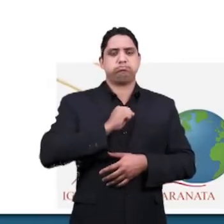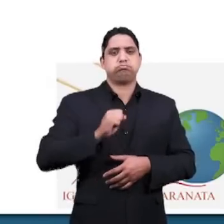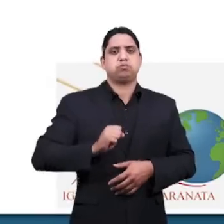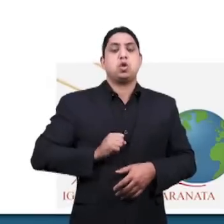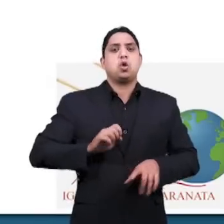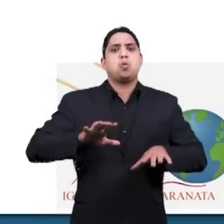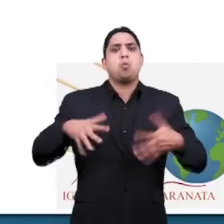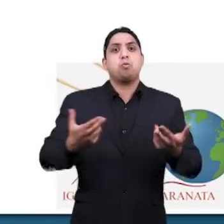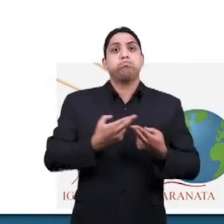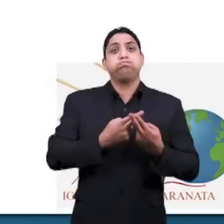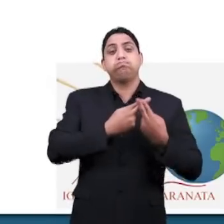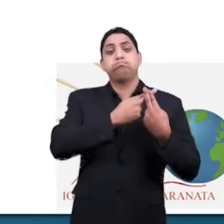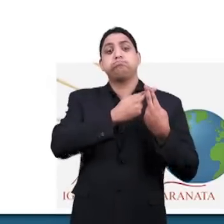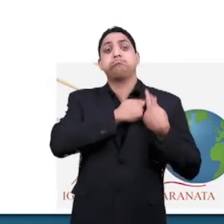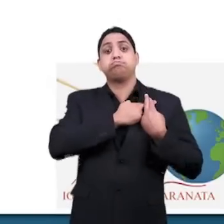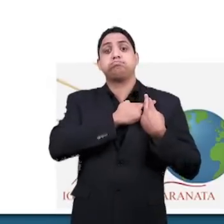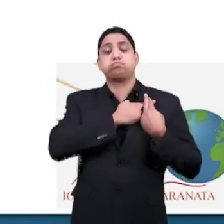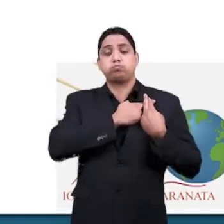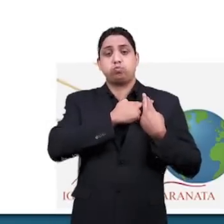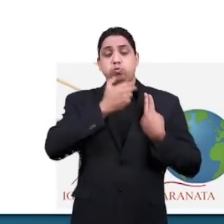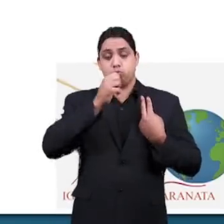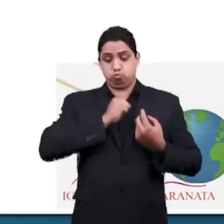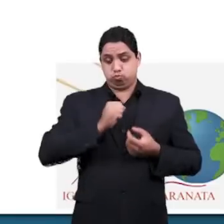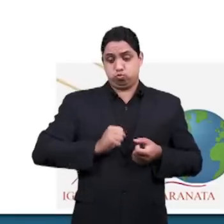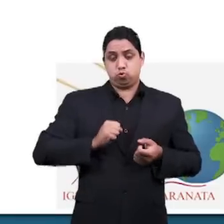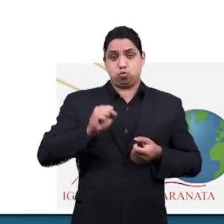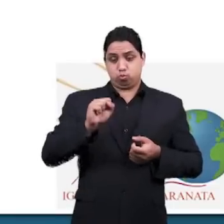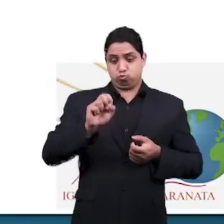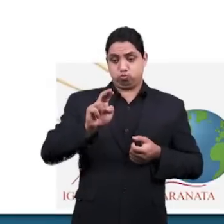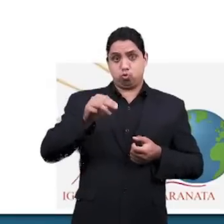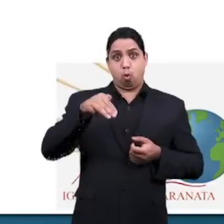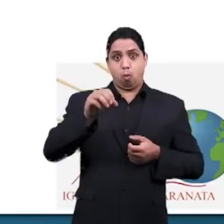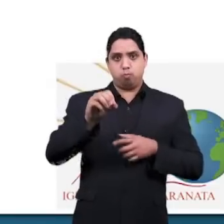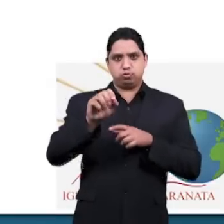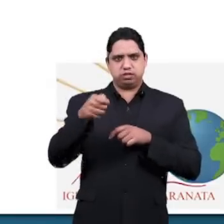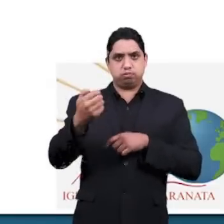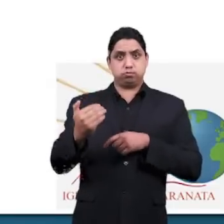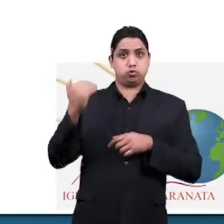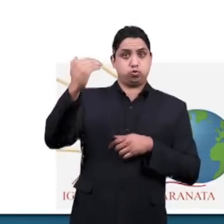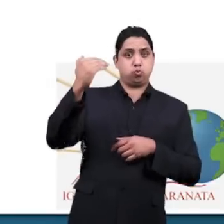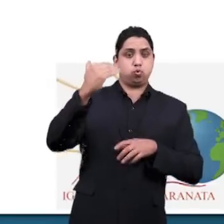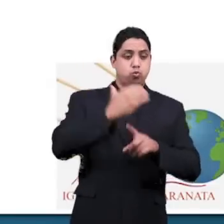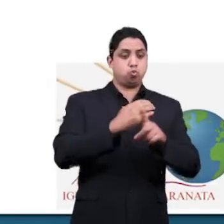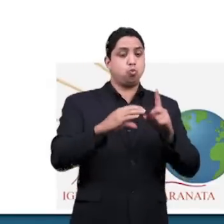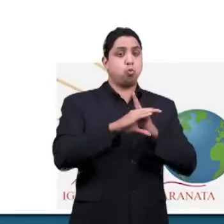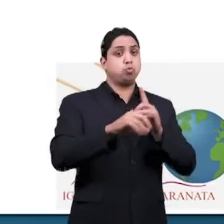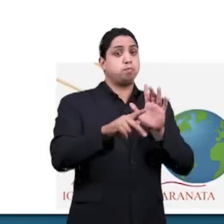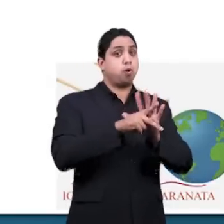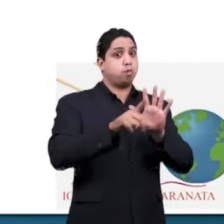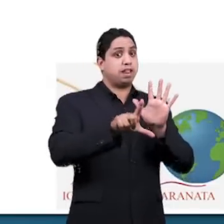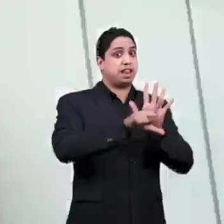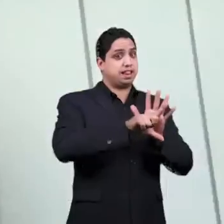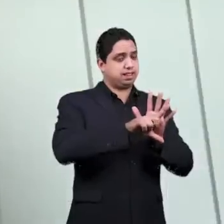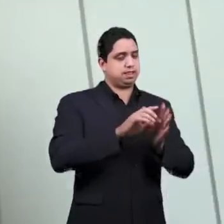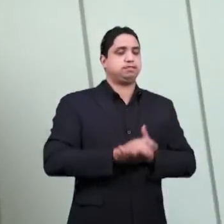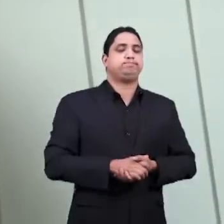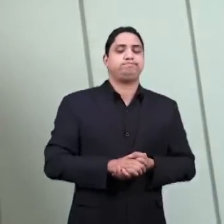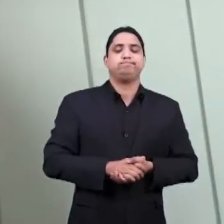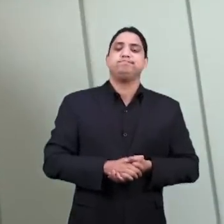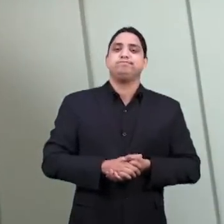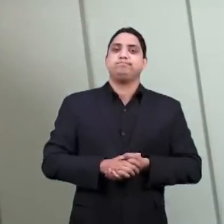função ou incumbência do sumo sacerdote no culto da lei? Bom,